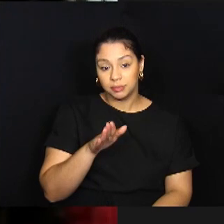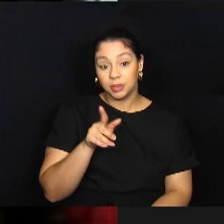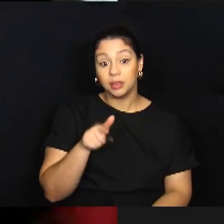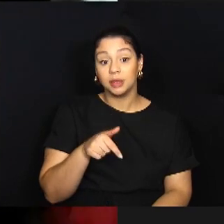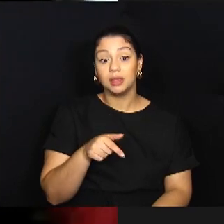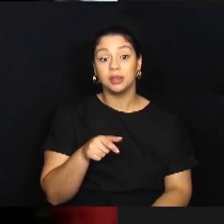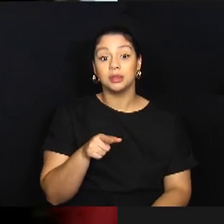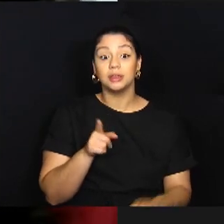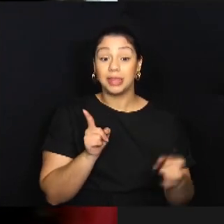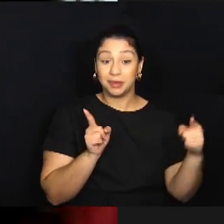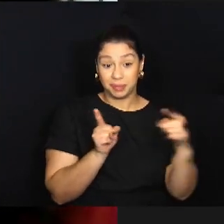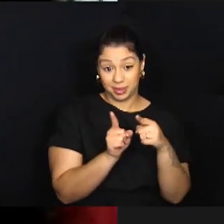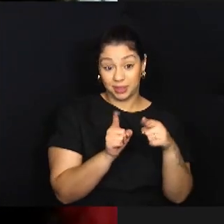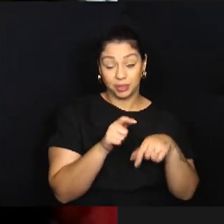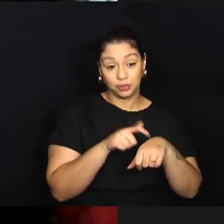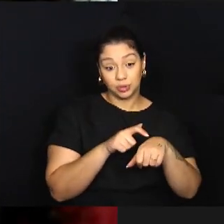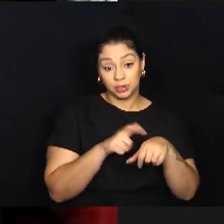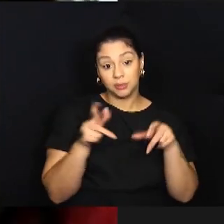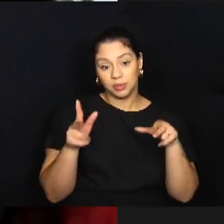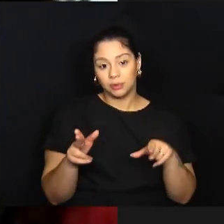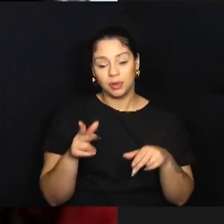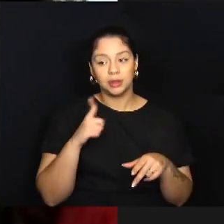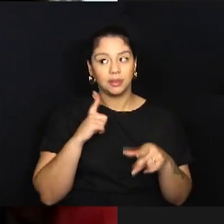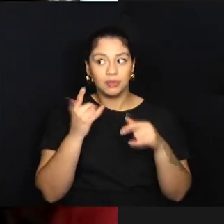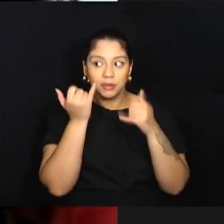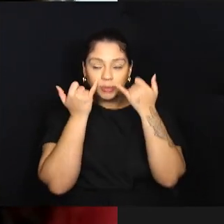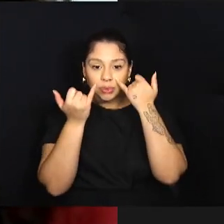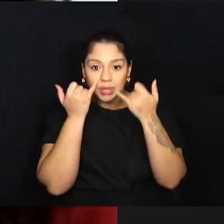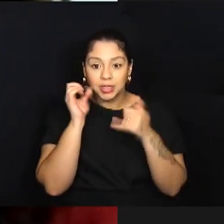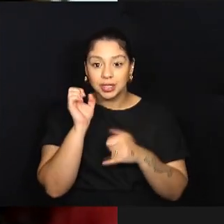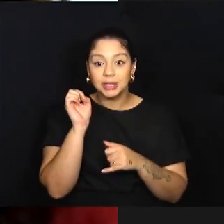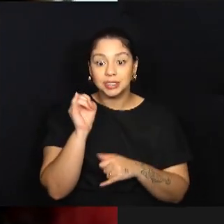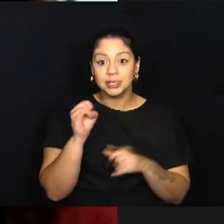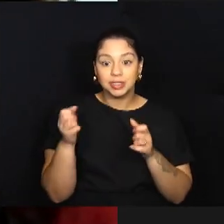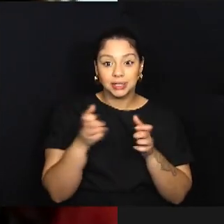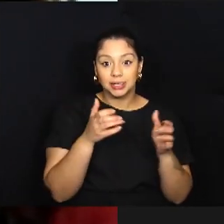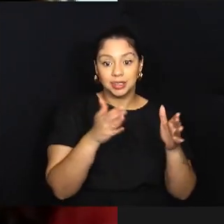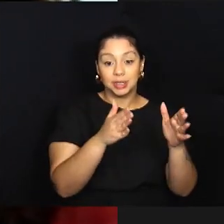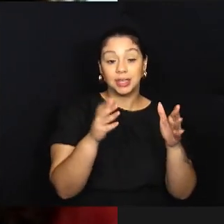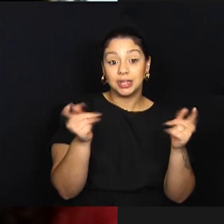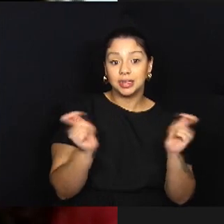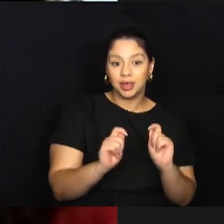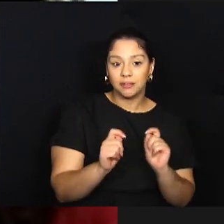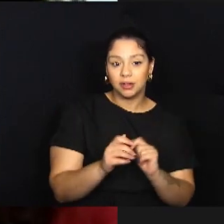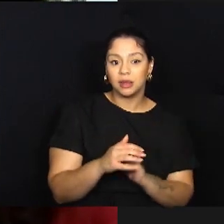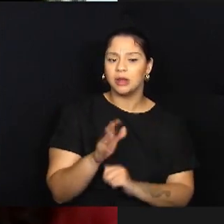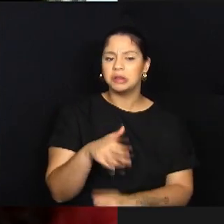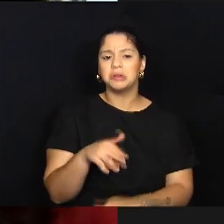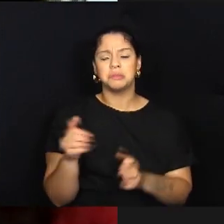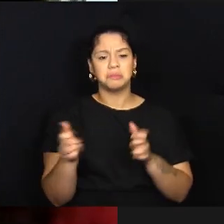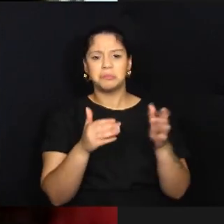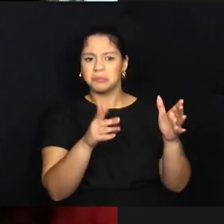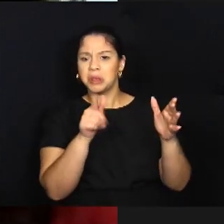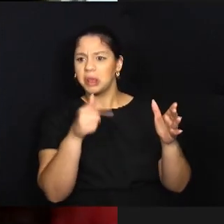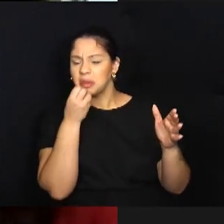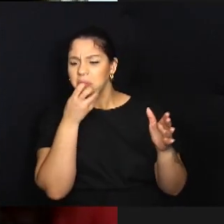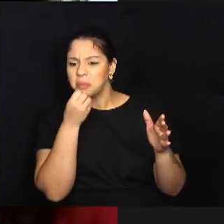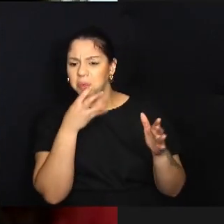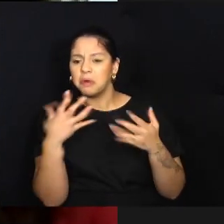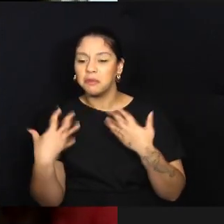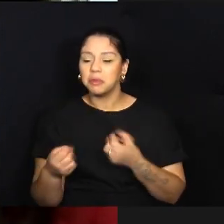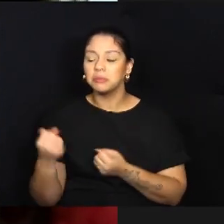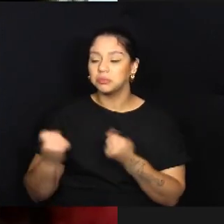tempo. Aí nós, lógico, a gente se informou para saber se a estrada dava para passar, e todo mundo disse que não, a estrada é boa, a gente foi pela